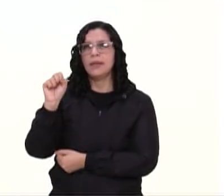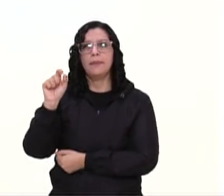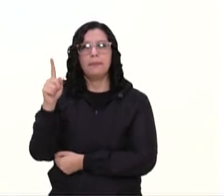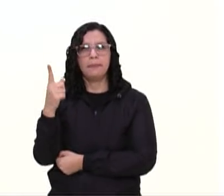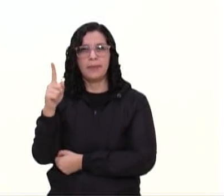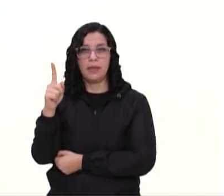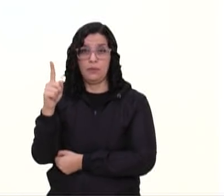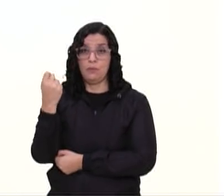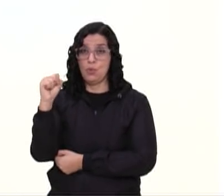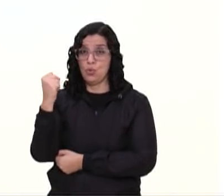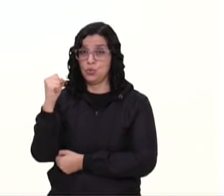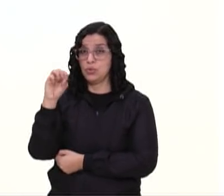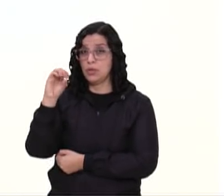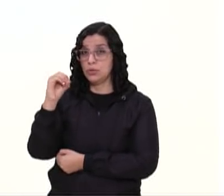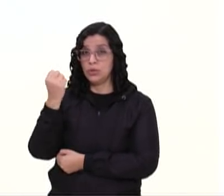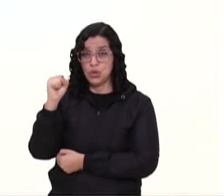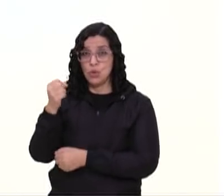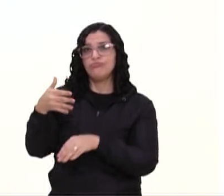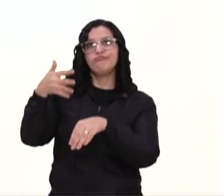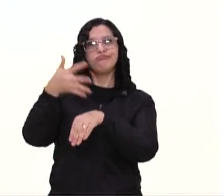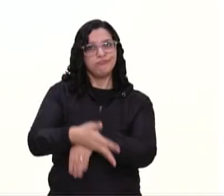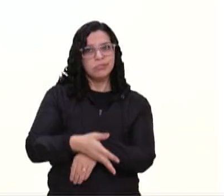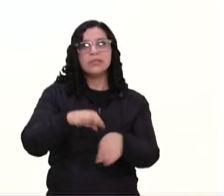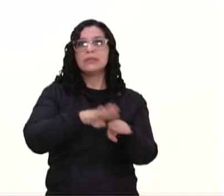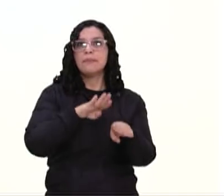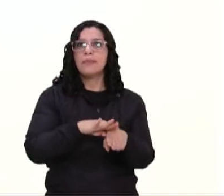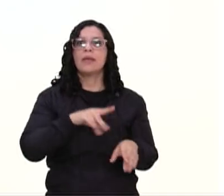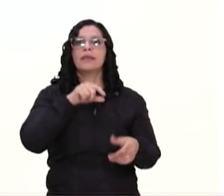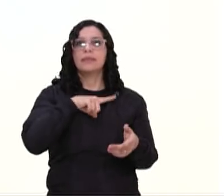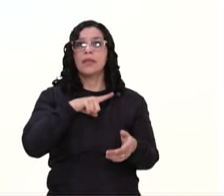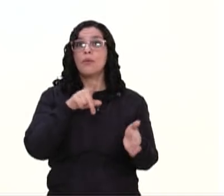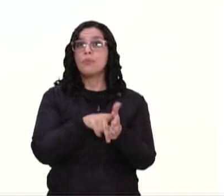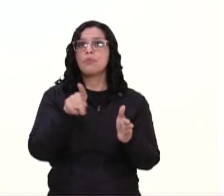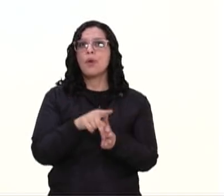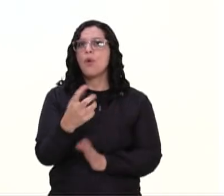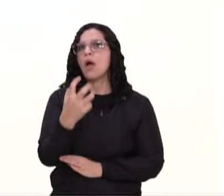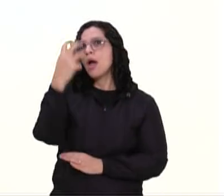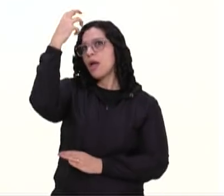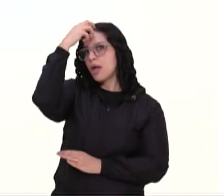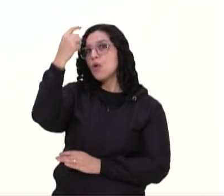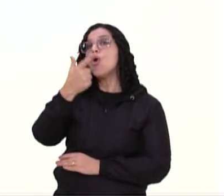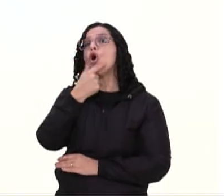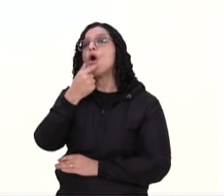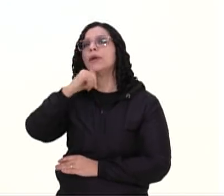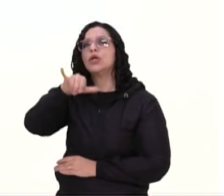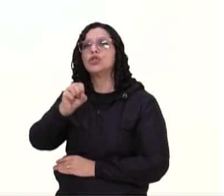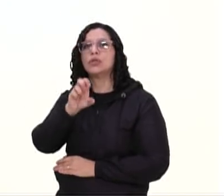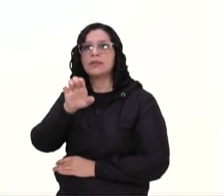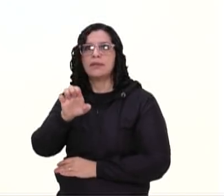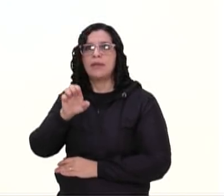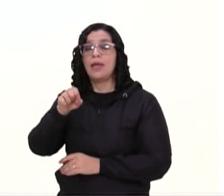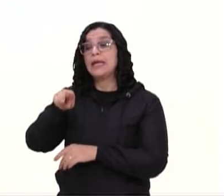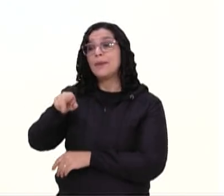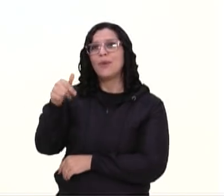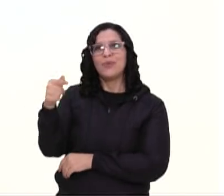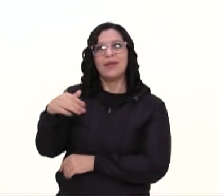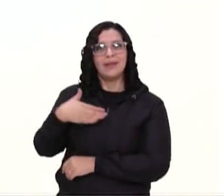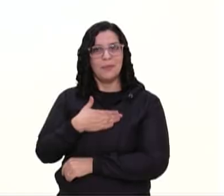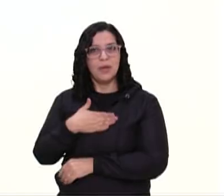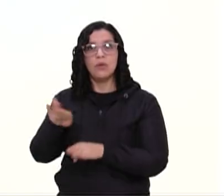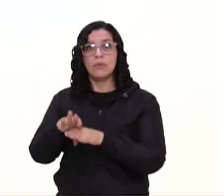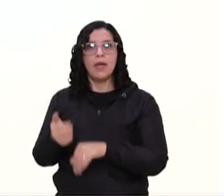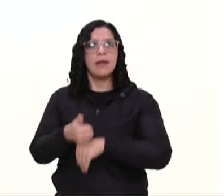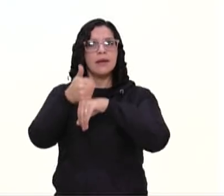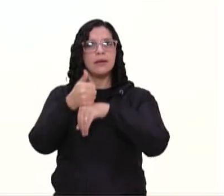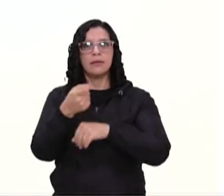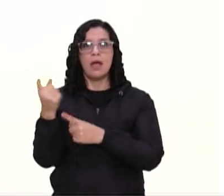também Napoleão Bonaparte invade a Espanha e coroa o seu irmão, José Bonaparte, como rei da Espanha. José Bonaparte ficou conhecido